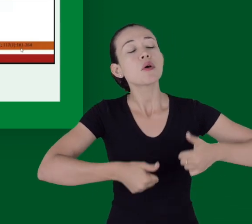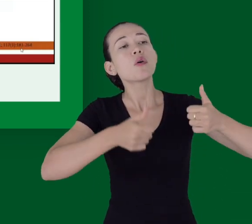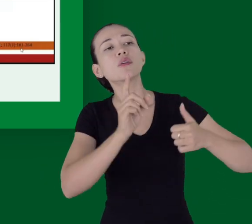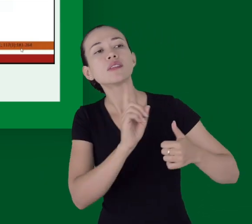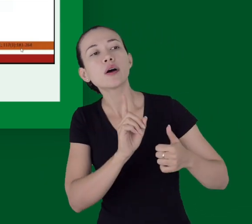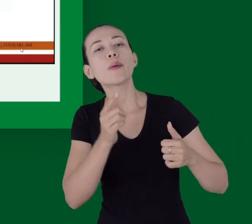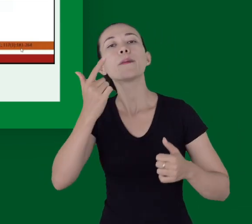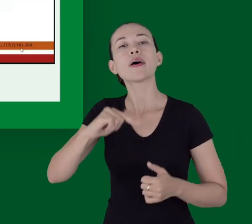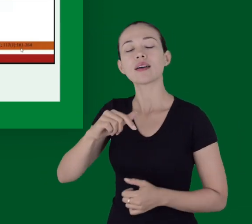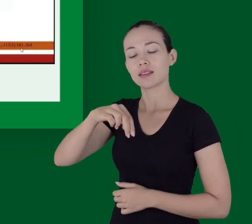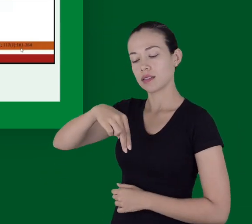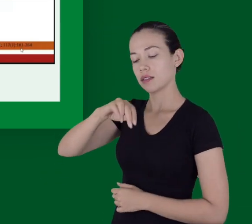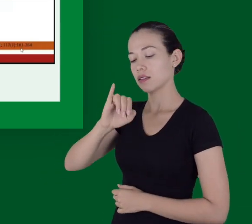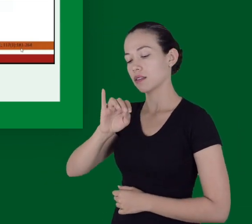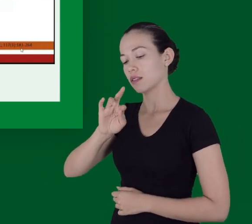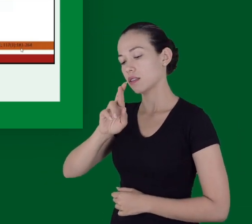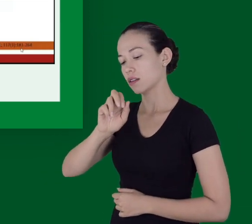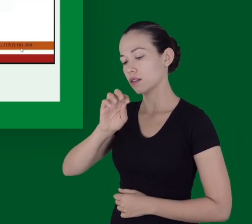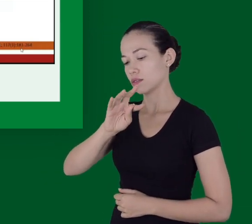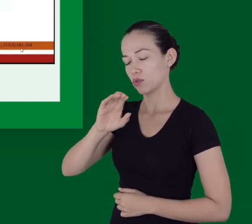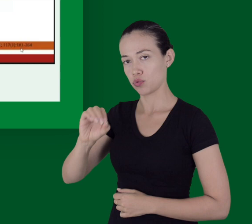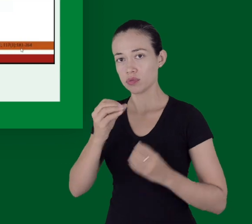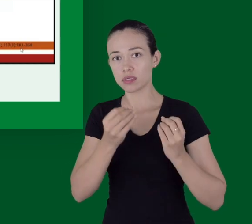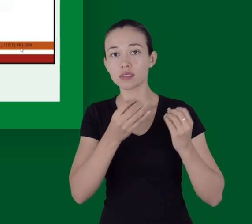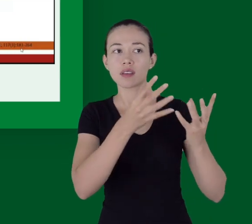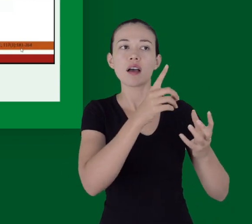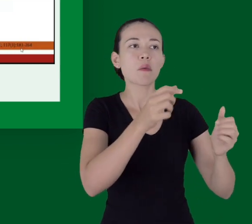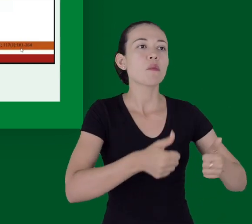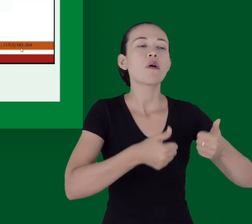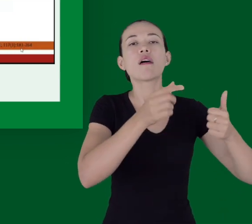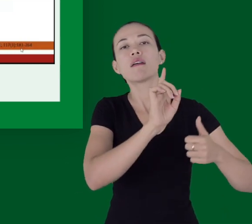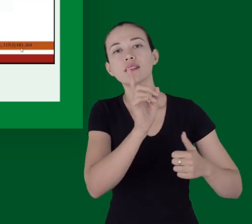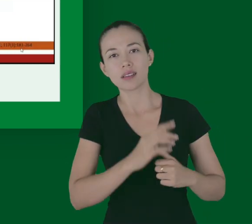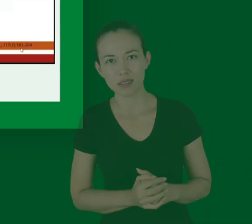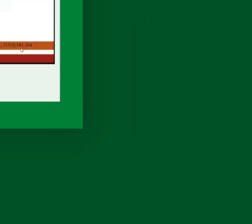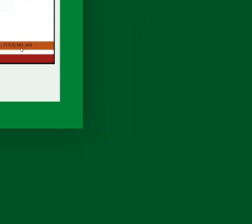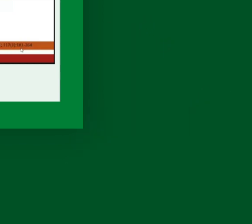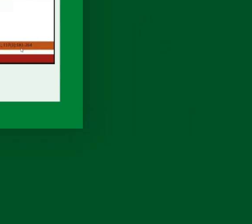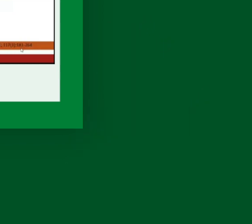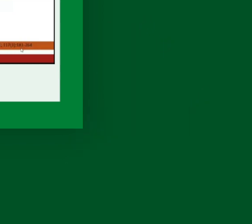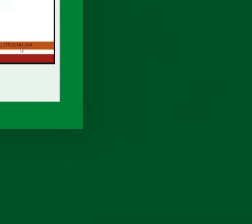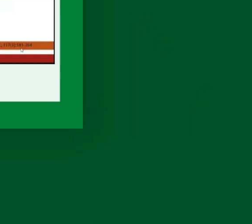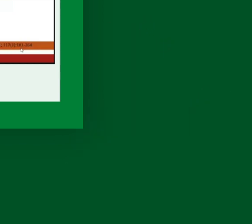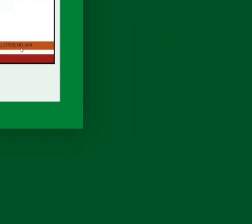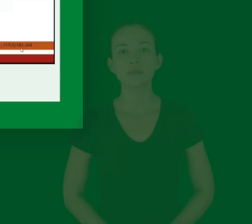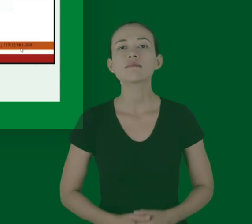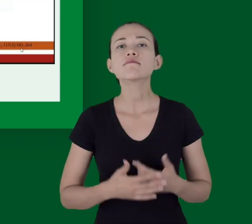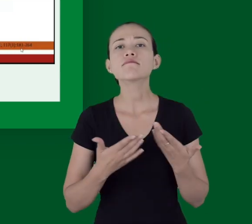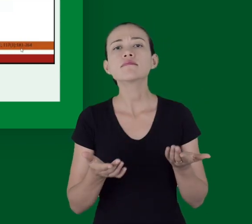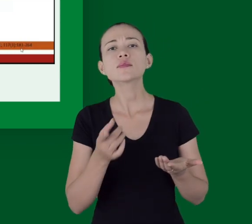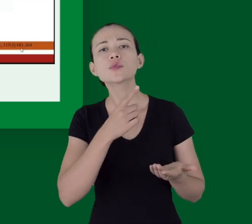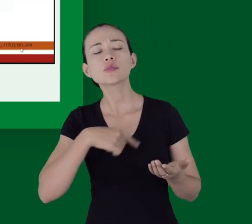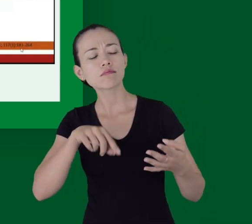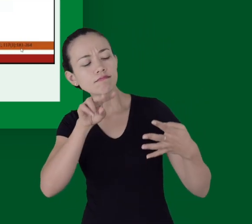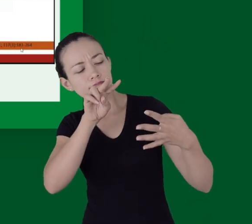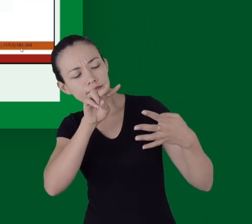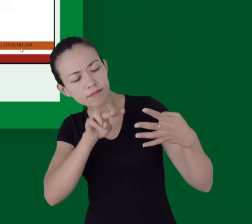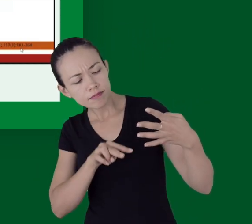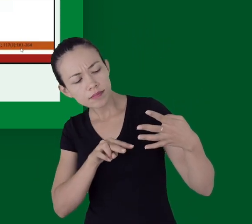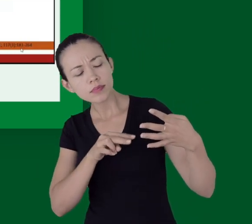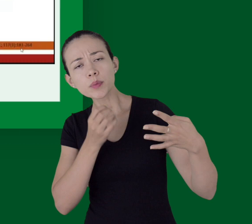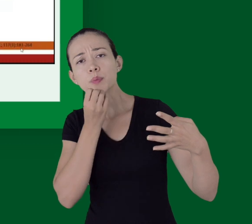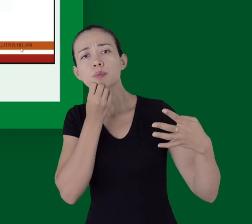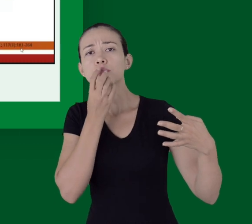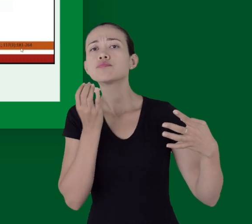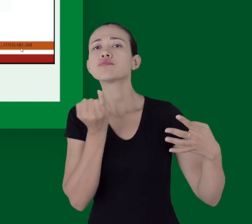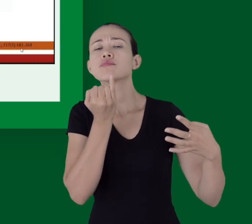ela é empontada, não melhora com repouso, não melhora com nitrato, né? Então, quando a gente faz, para que serve